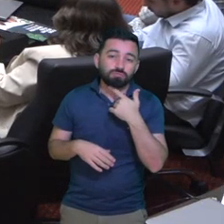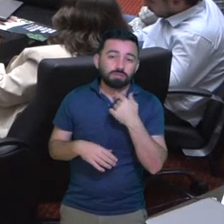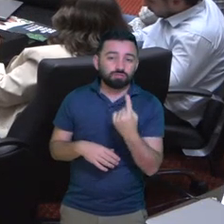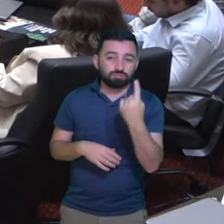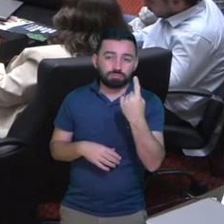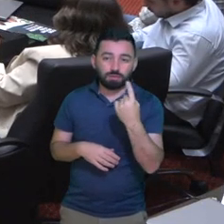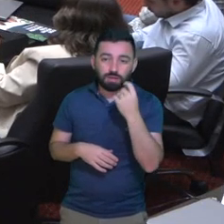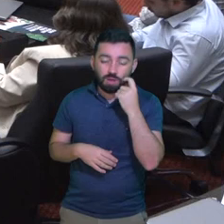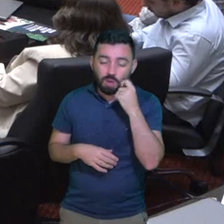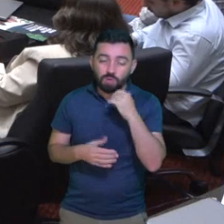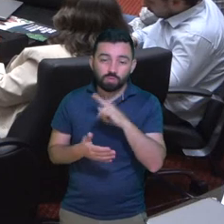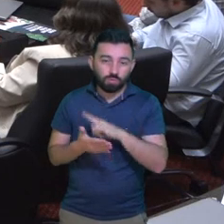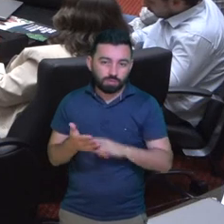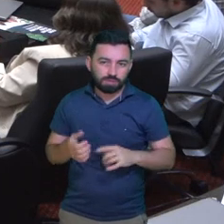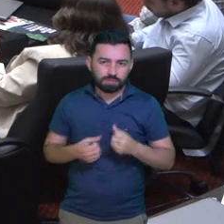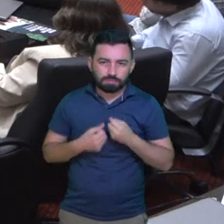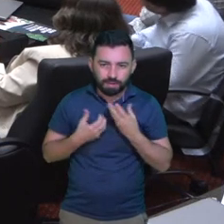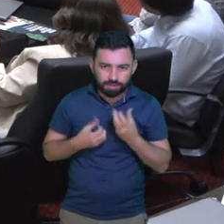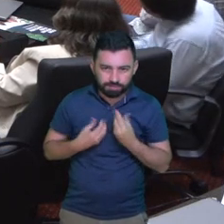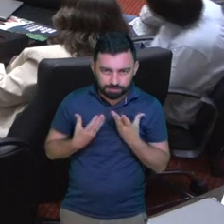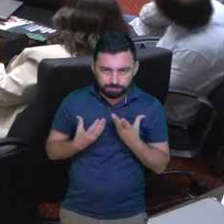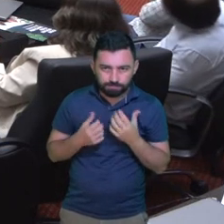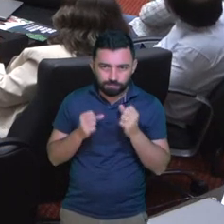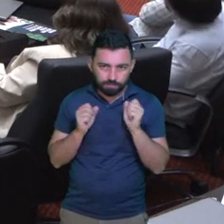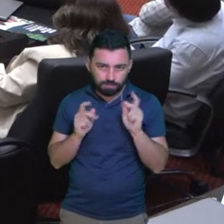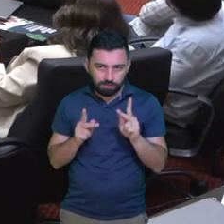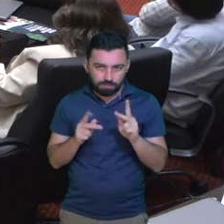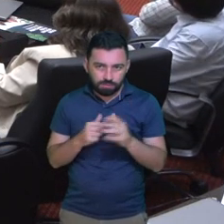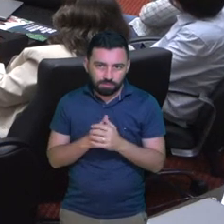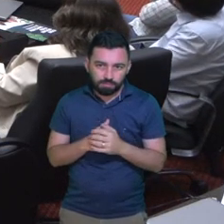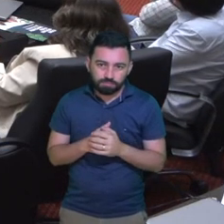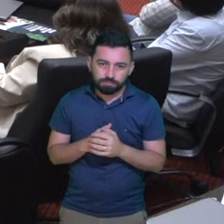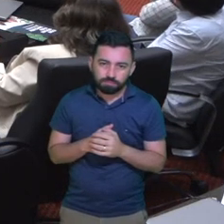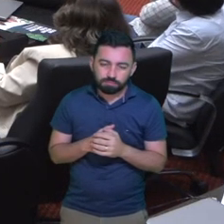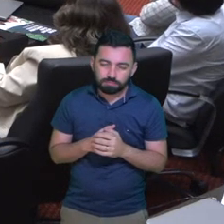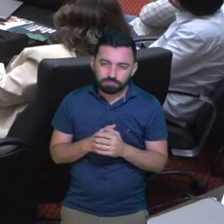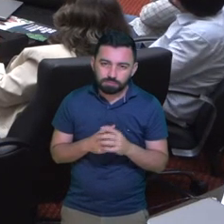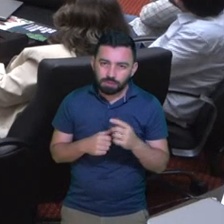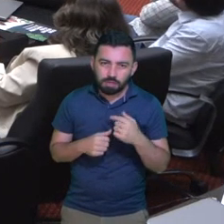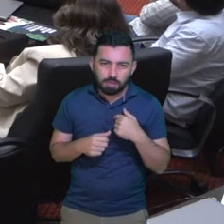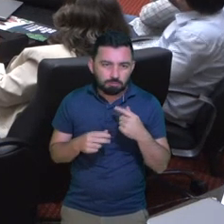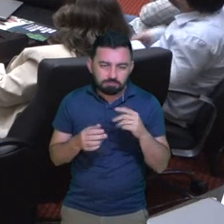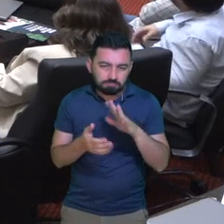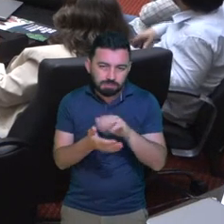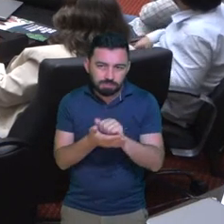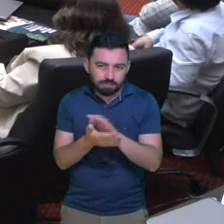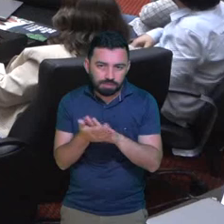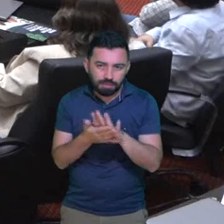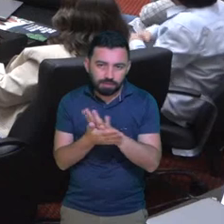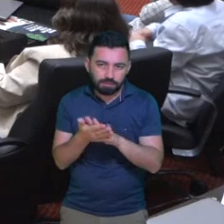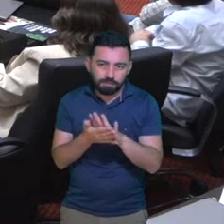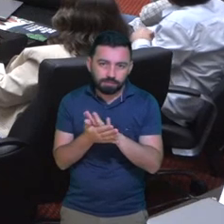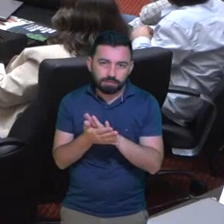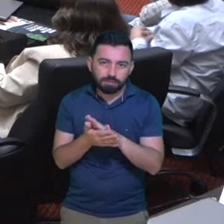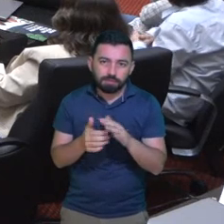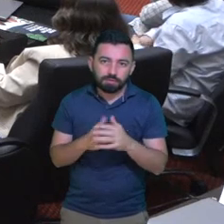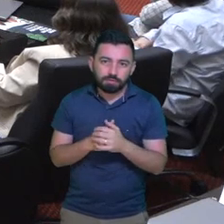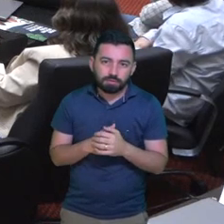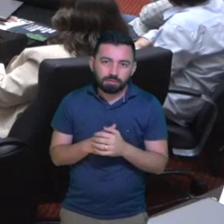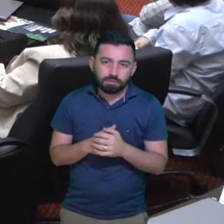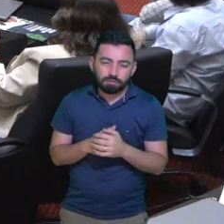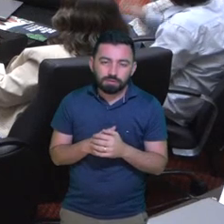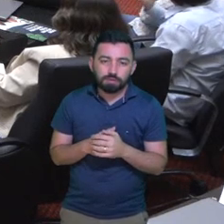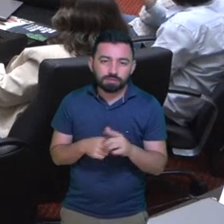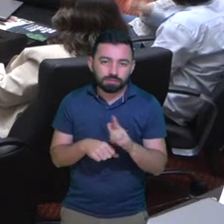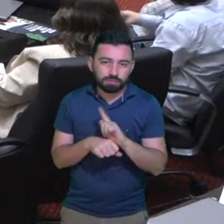que o documento Expressa de alguma forma Eu até vou fazer o seguinte como eu não vejo mais ninguém inscrito eu vou fazer um falamos bastante de gestão